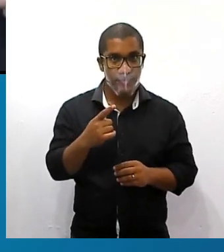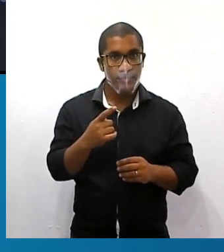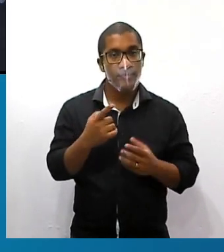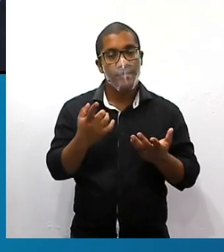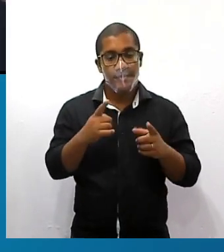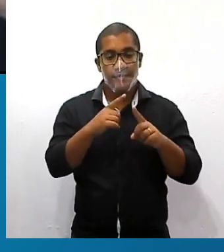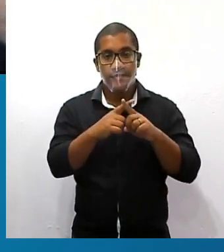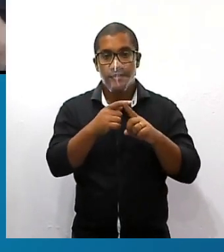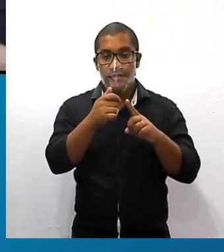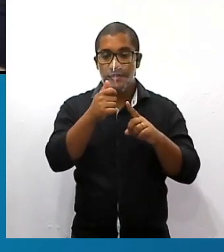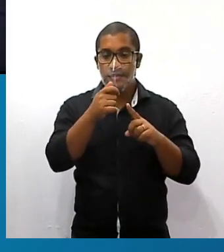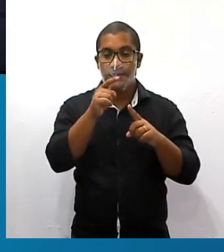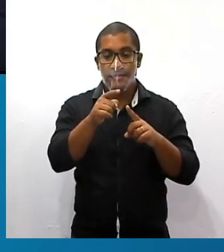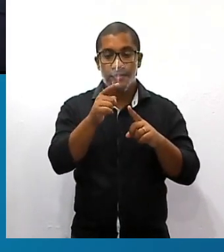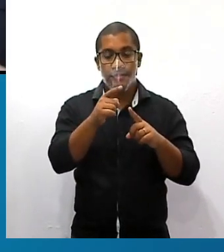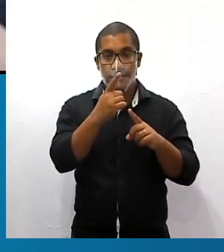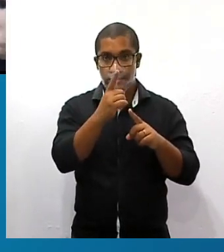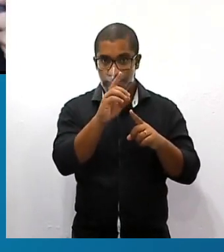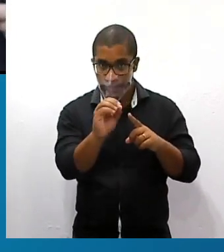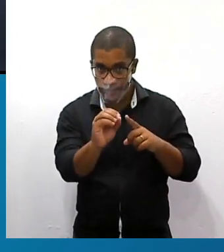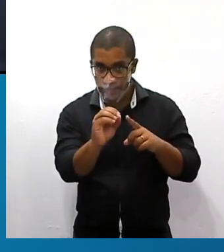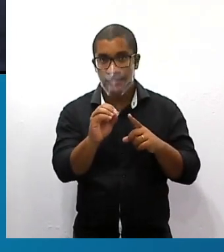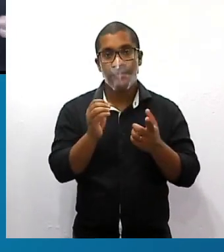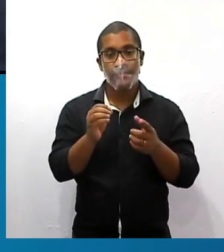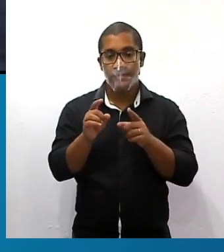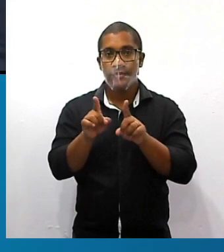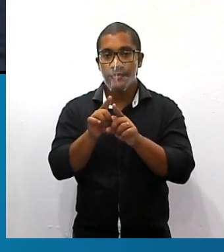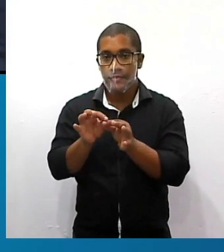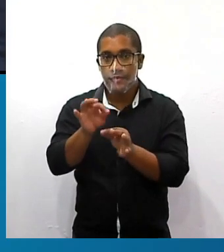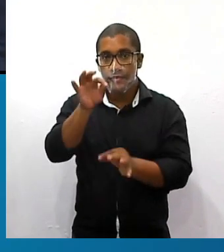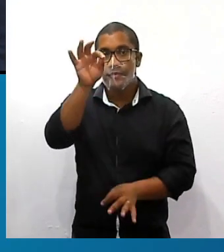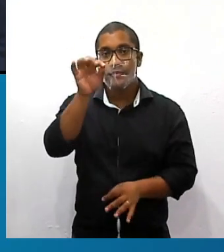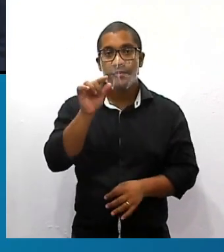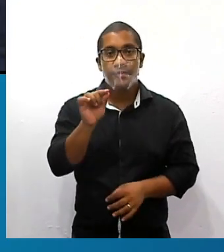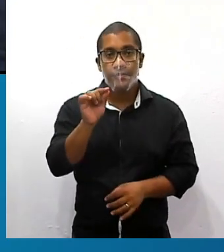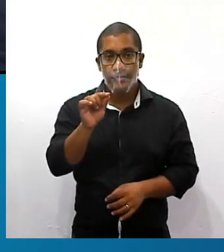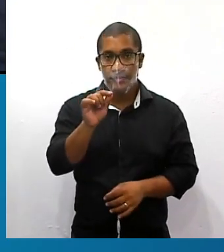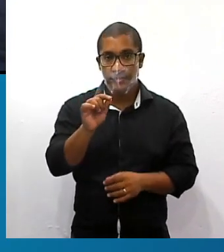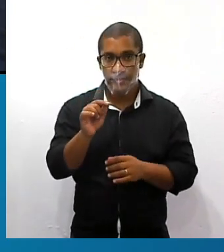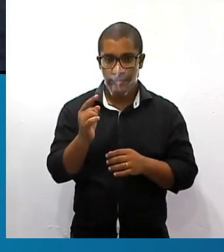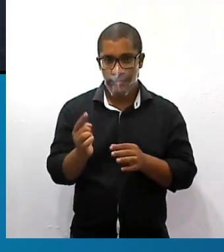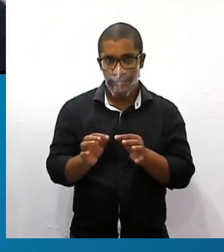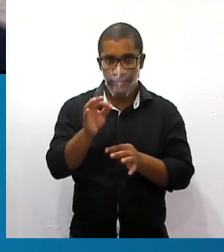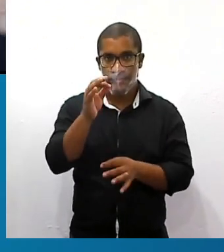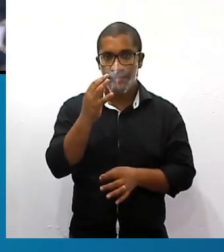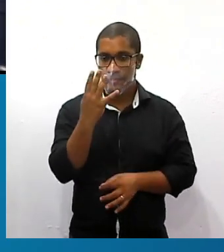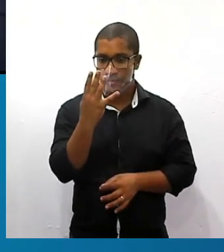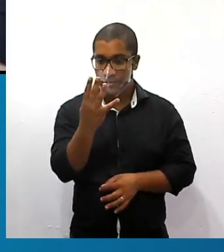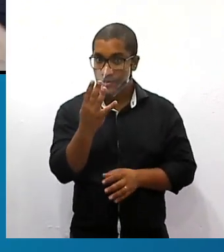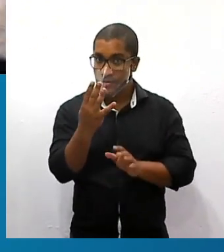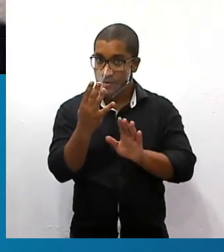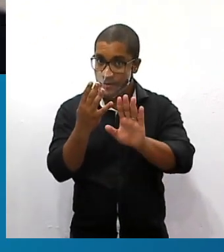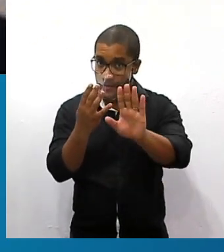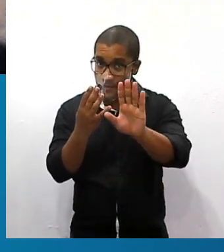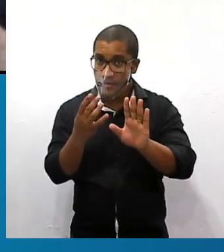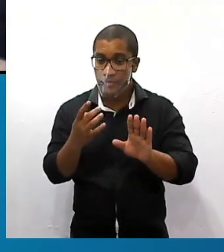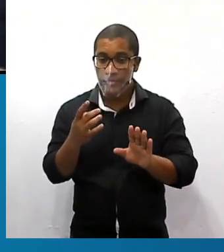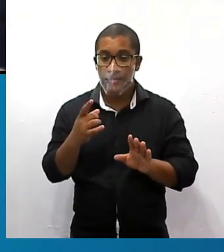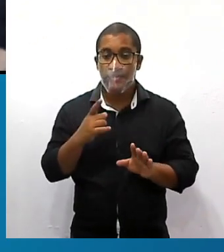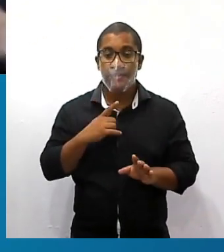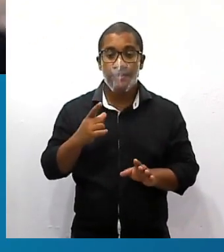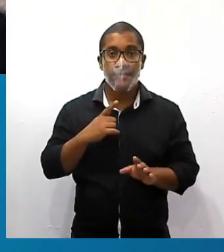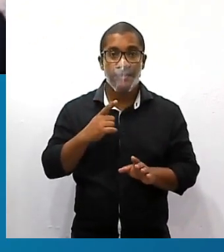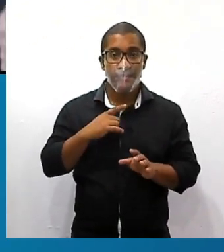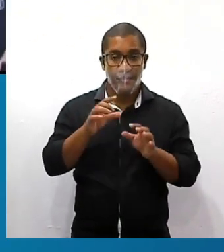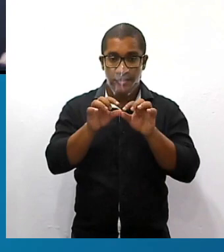0,5 vezes a gravidade 10, vezes a altura inicial, que é 4 metros. Mas a constante